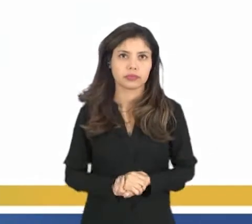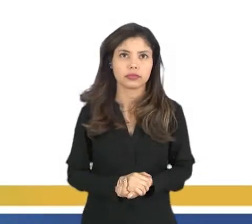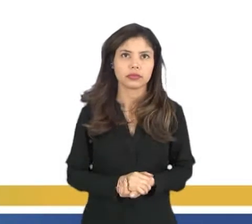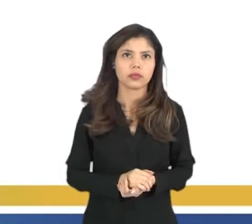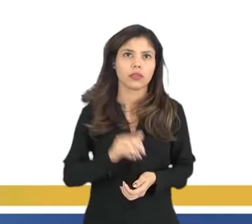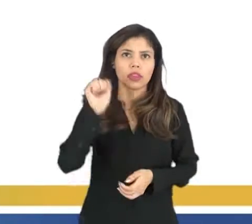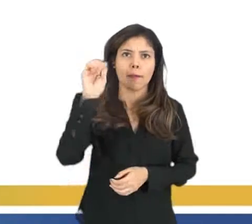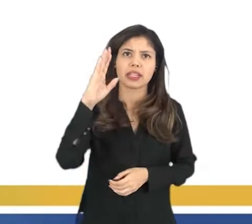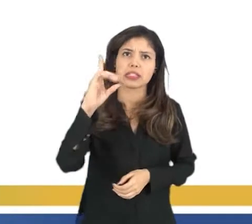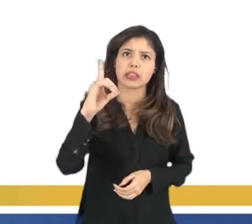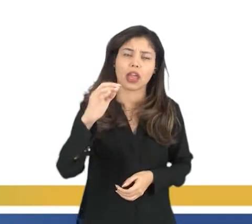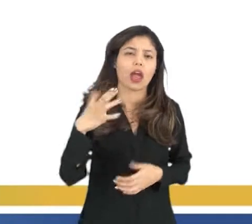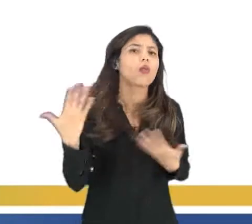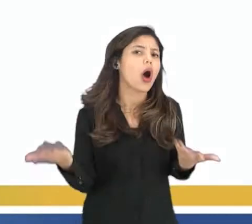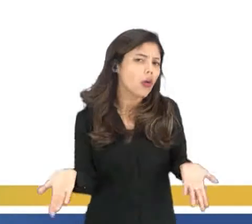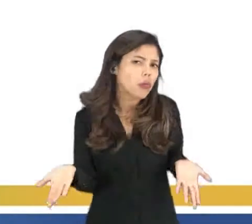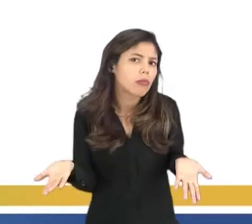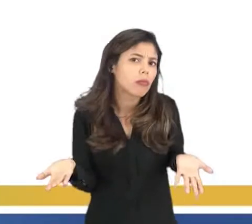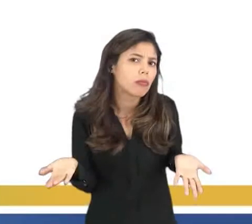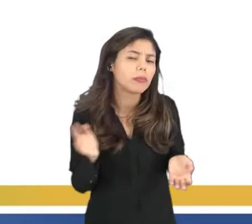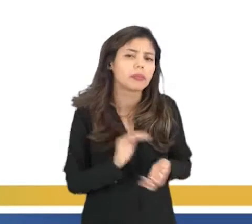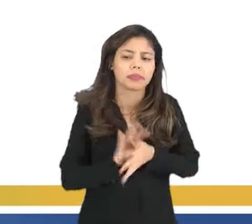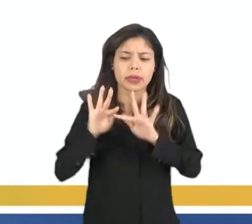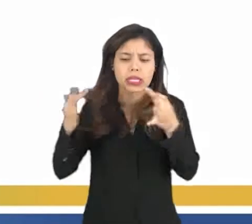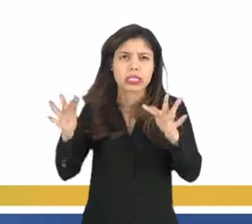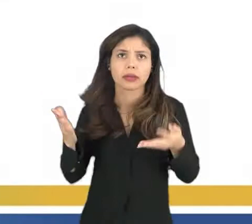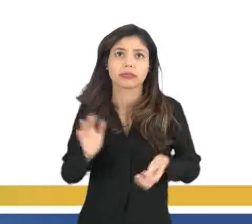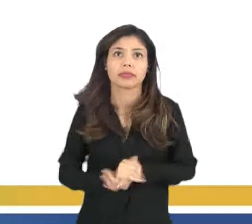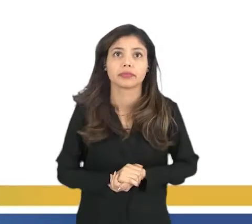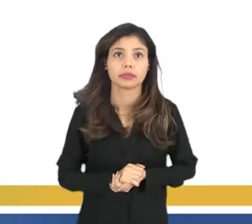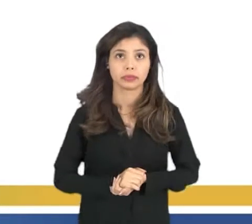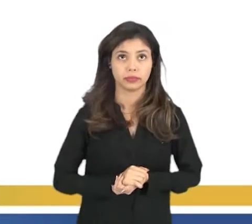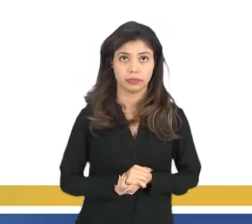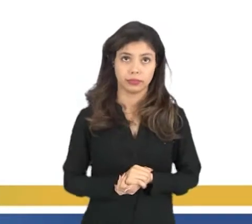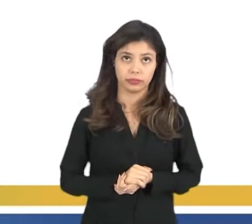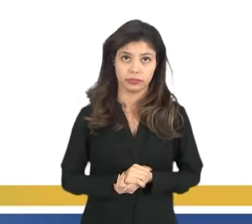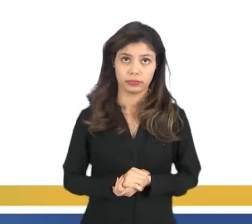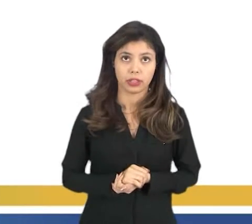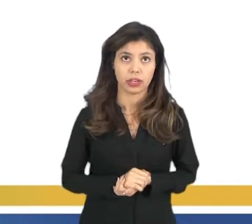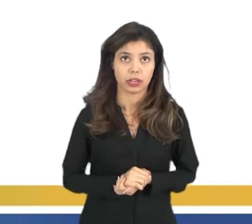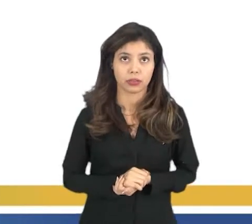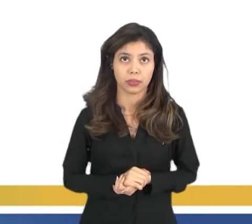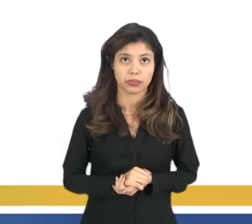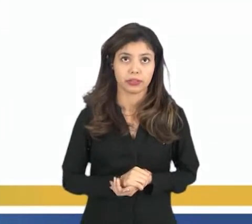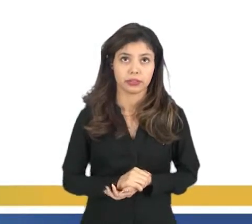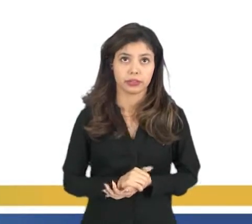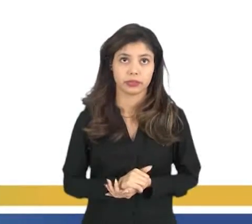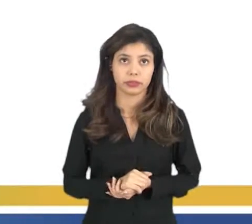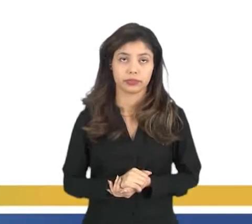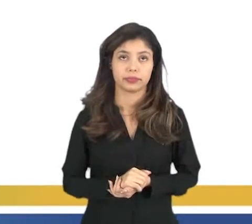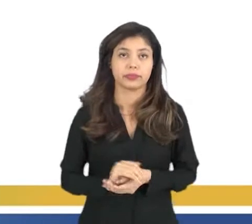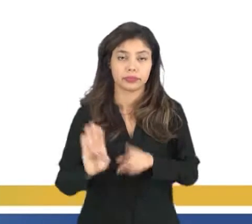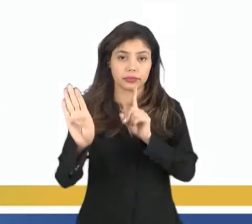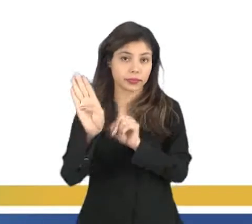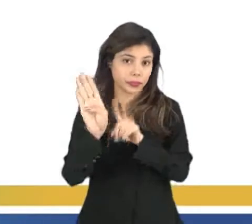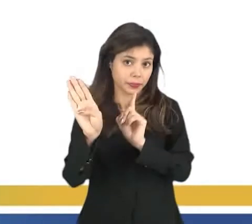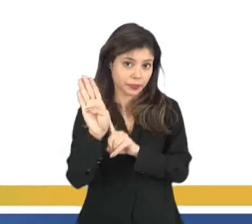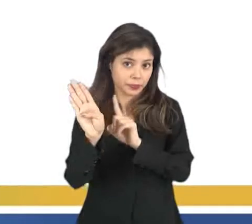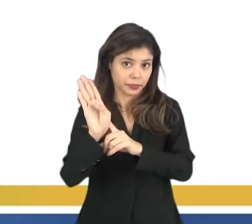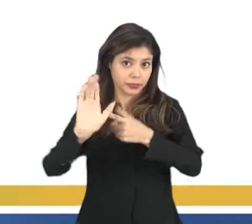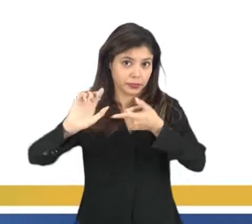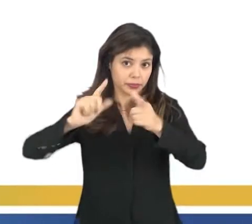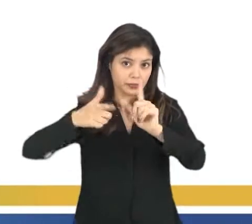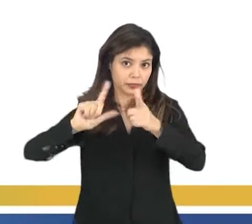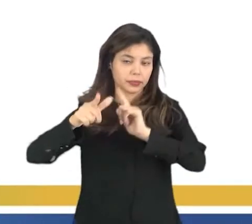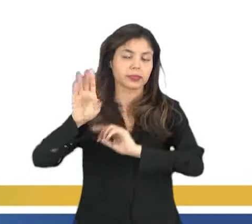aí, quais que vocês acham que apresentam as células mais simples? E aí? Nesse caso, o único que